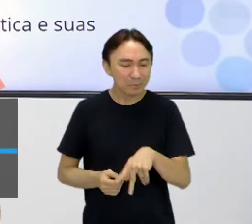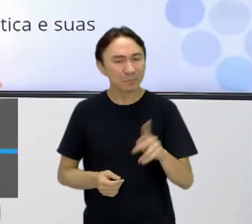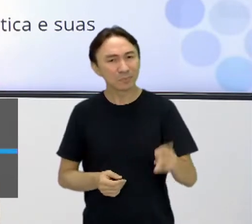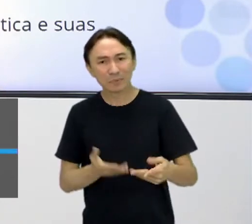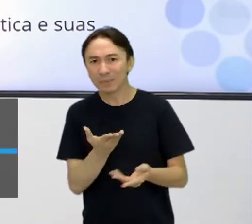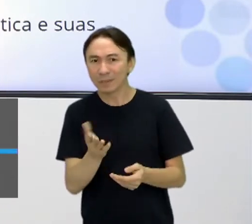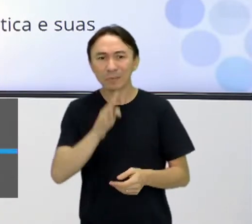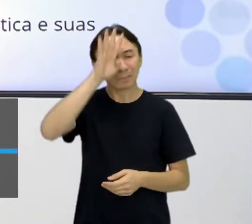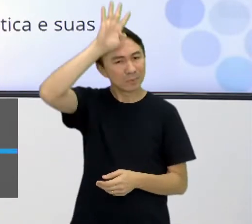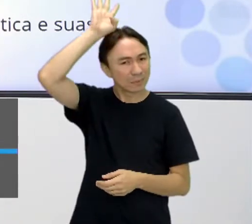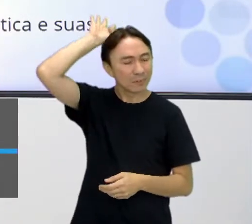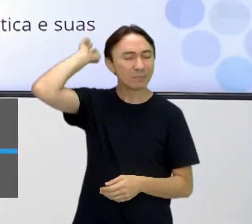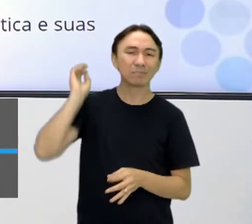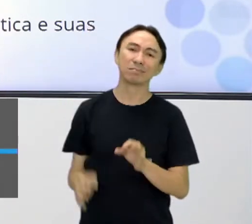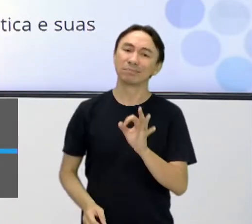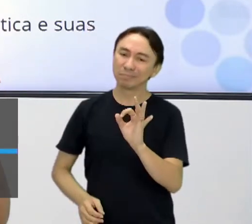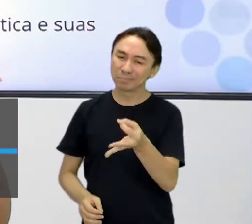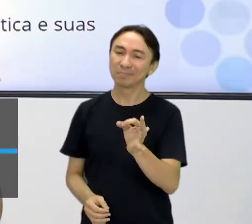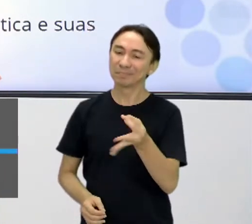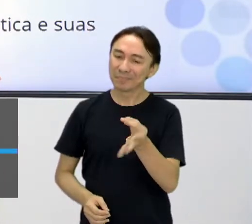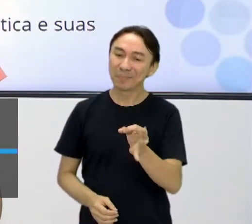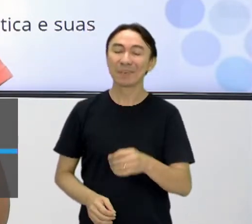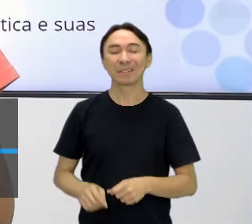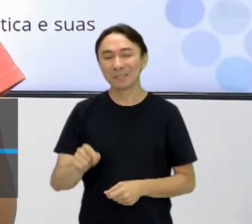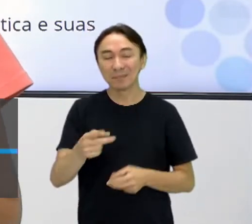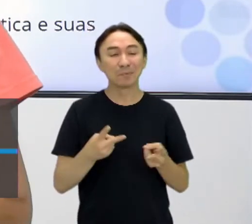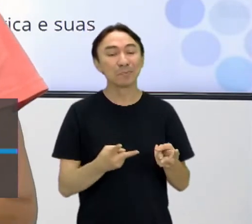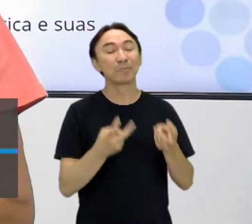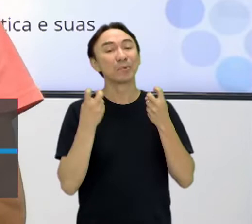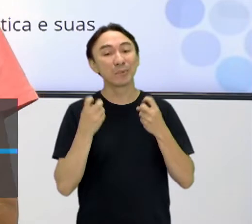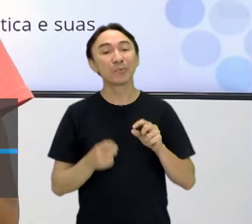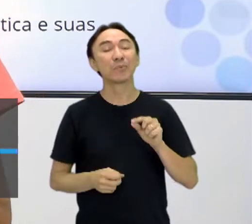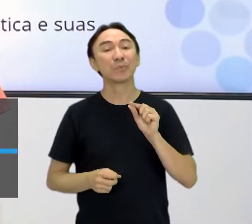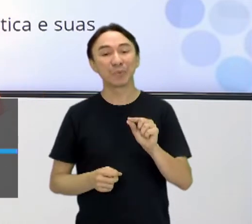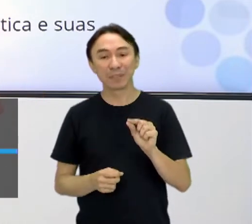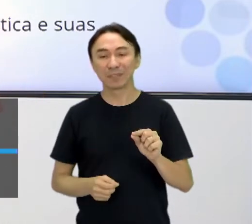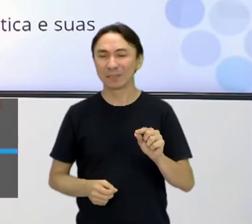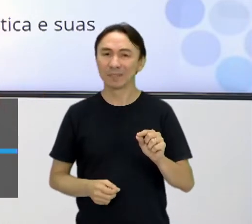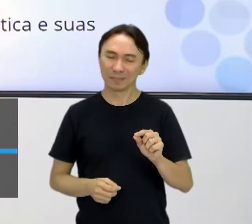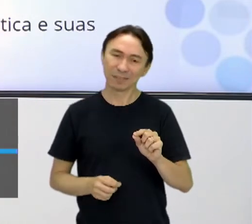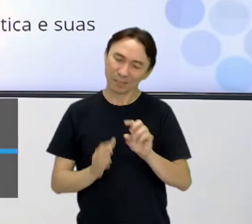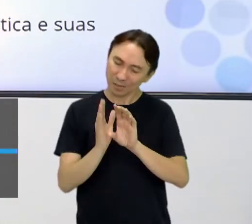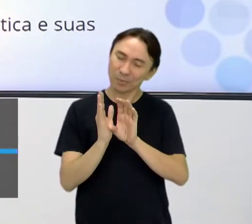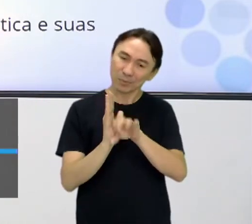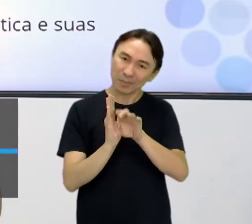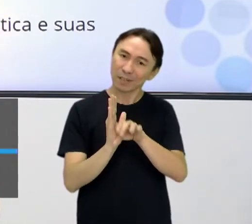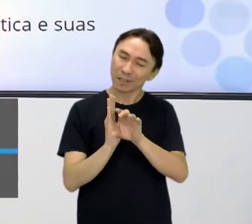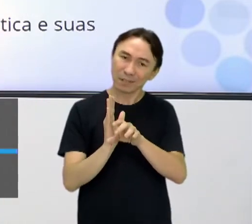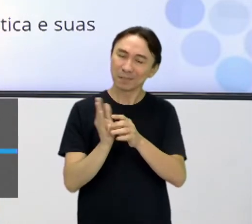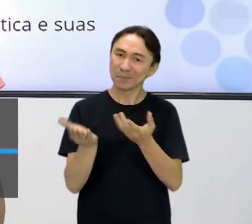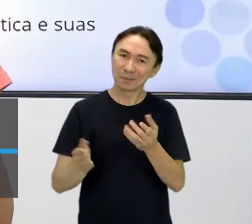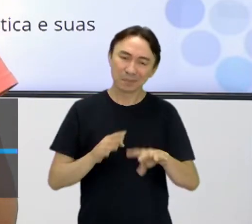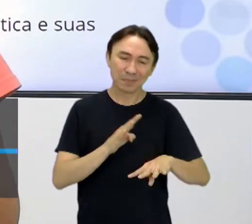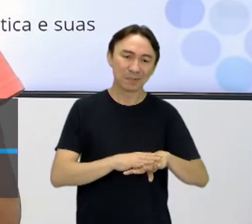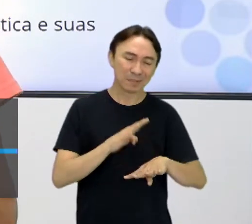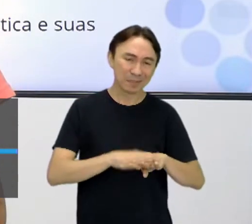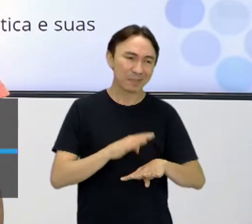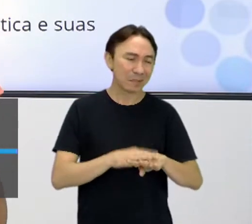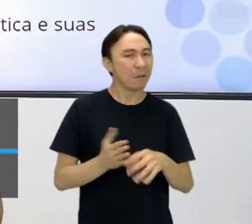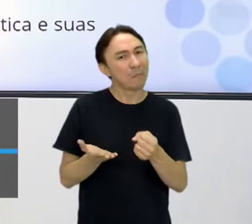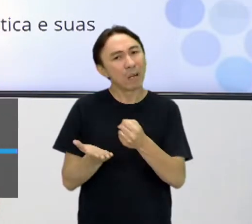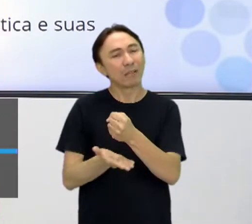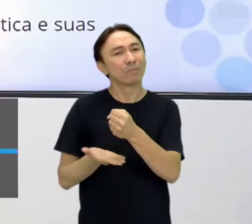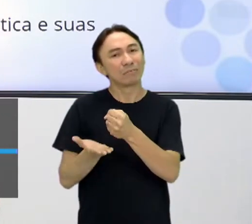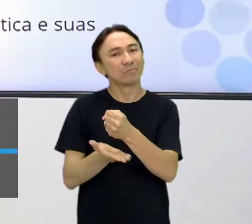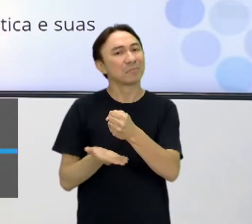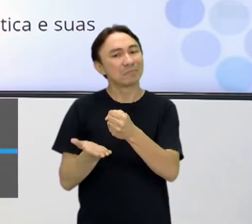aprofundamento curricular, e aí você percebe, né, que o foco da nossa aula é trabalhar o quê? Trabalhar aqueles conceitos matemáticos elementares mesmo, né? No caso aí a gente